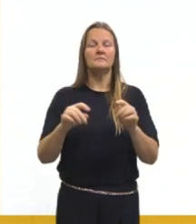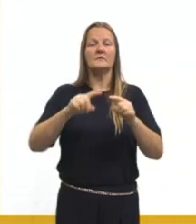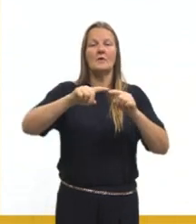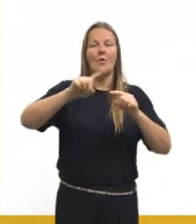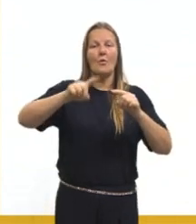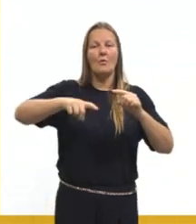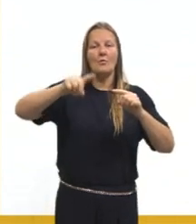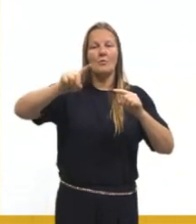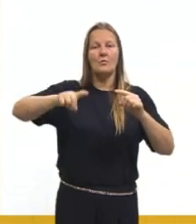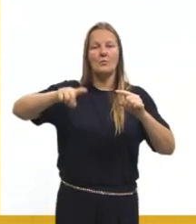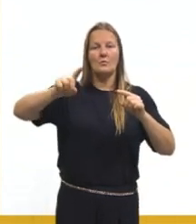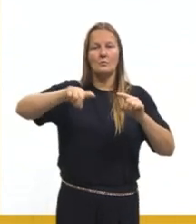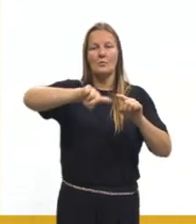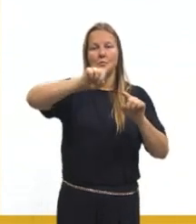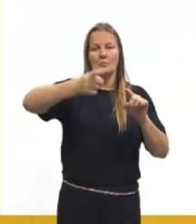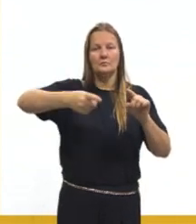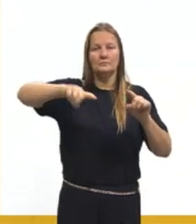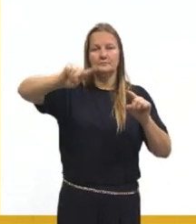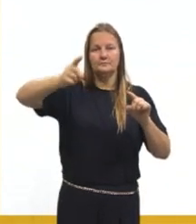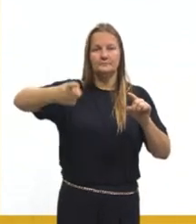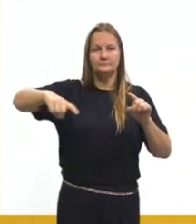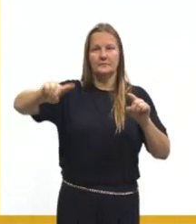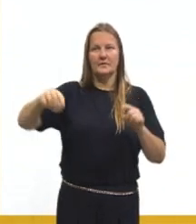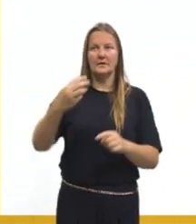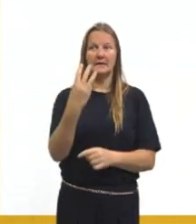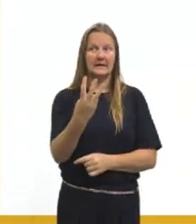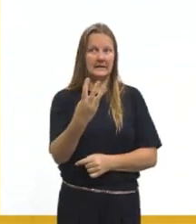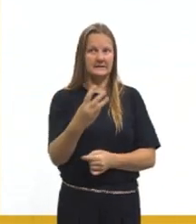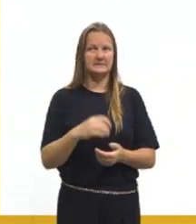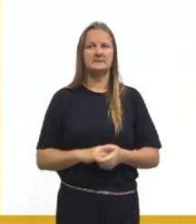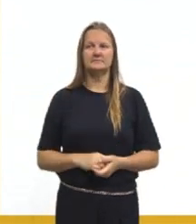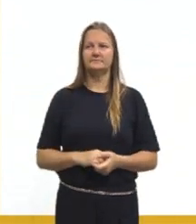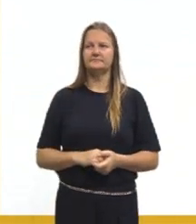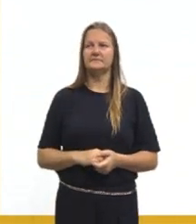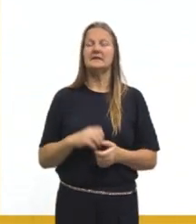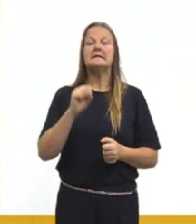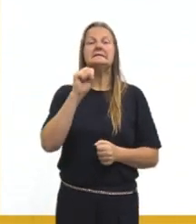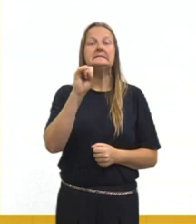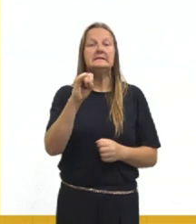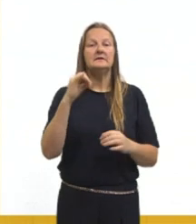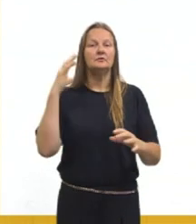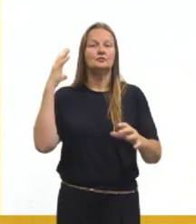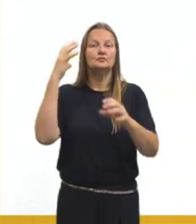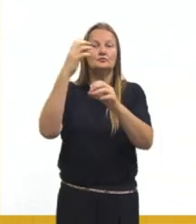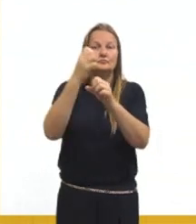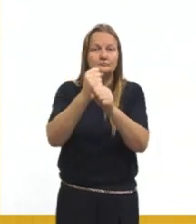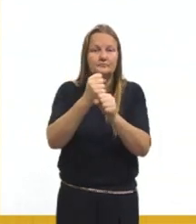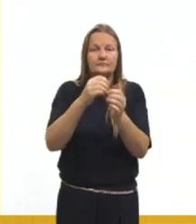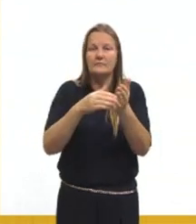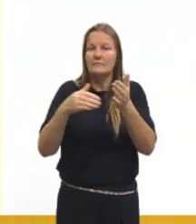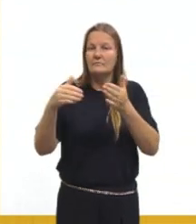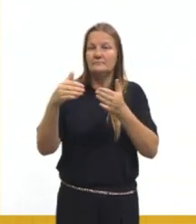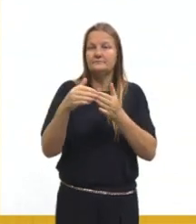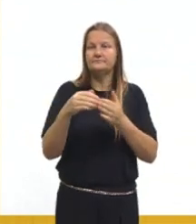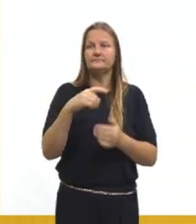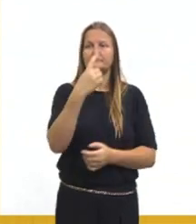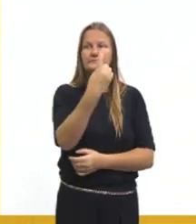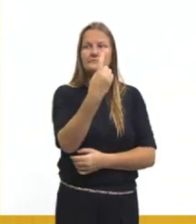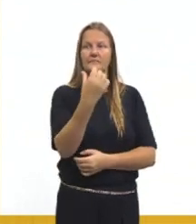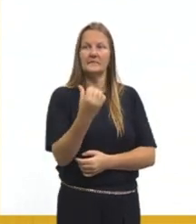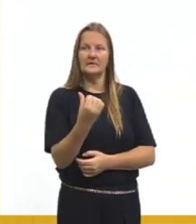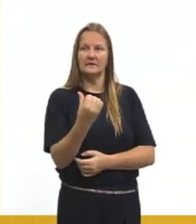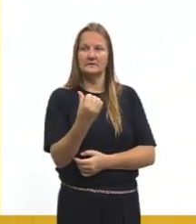né tivemos três questões de ondulatório se a gente fizer a soma né dessas questões a gente vai ver que temos aqui 16